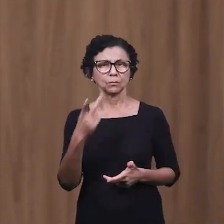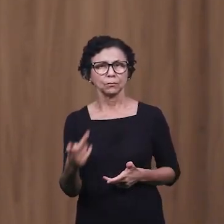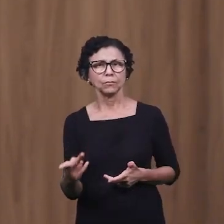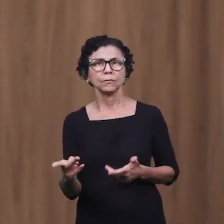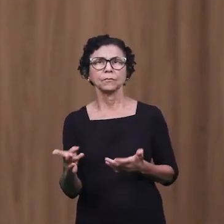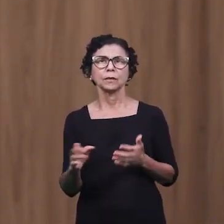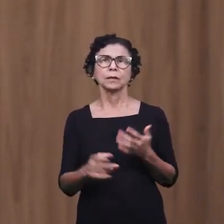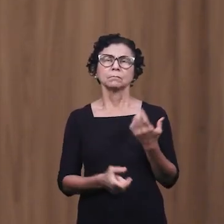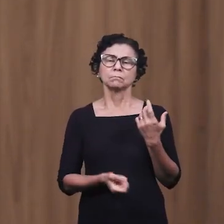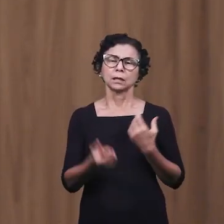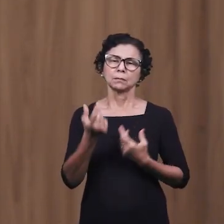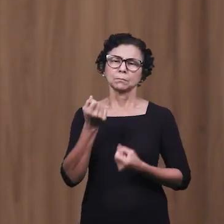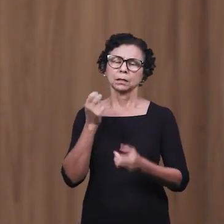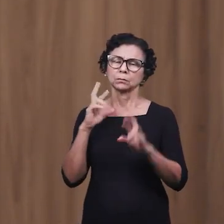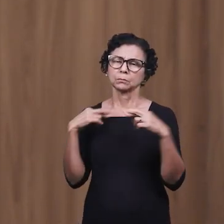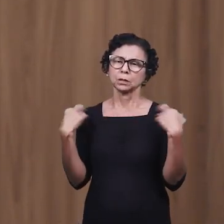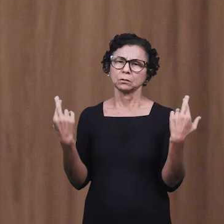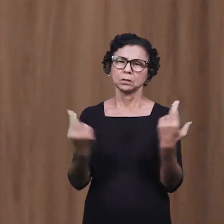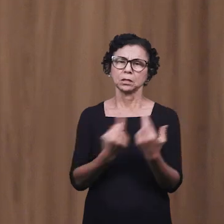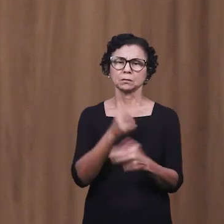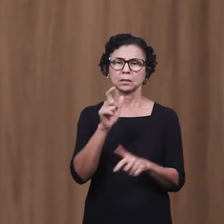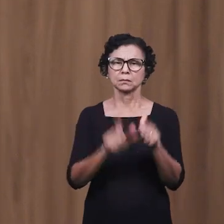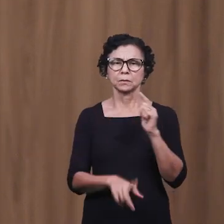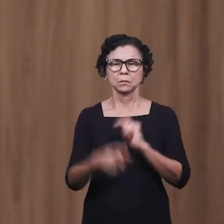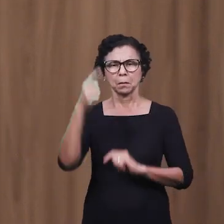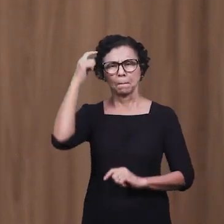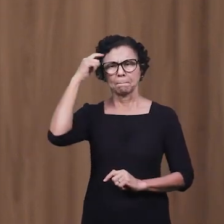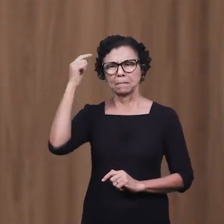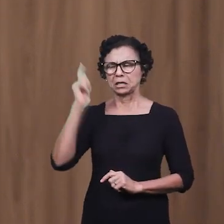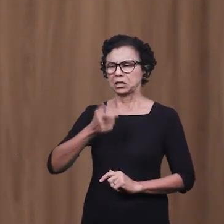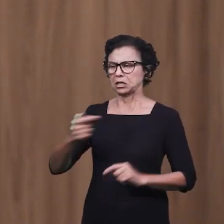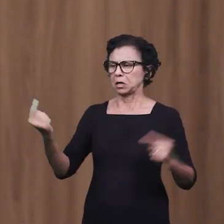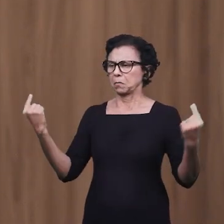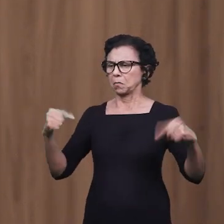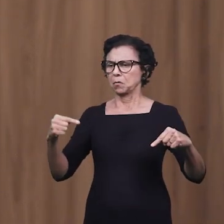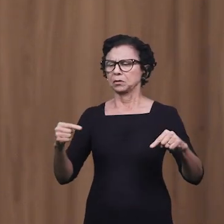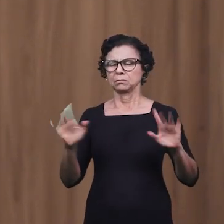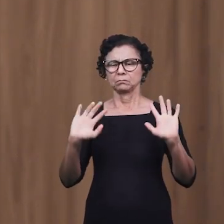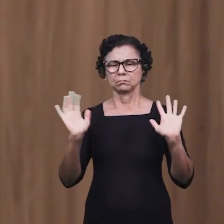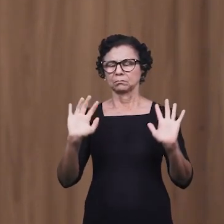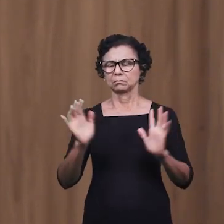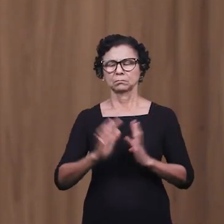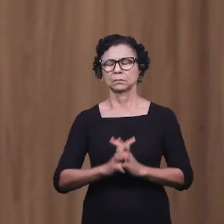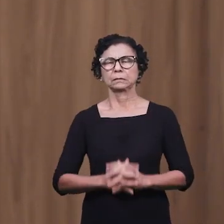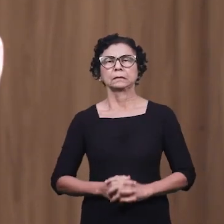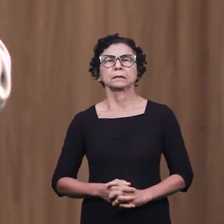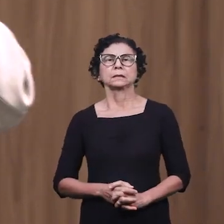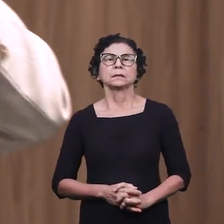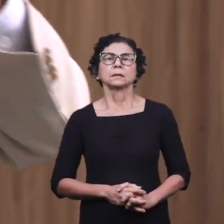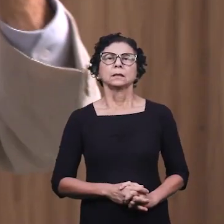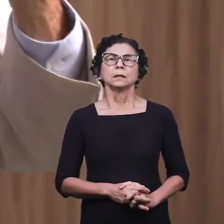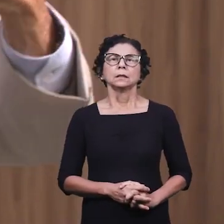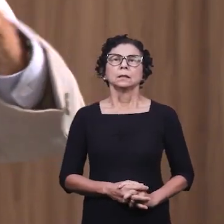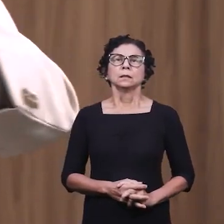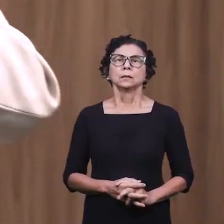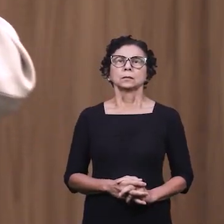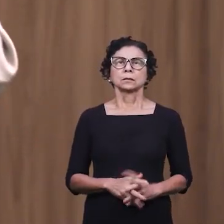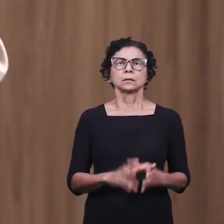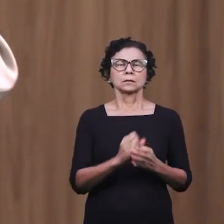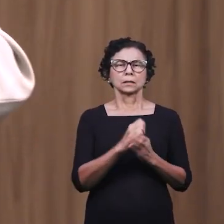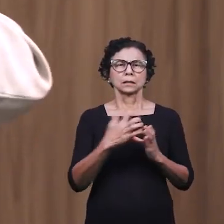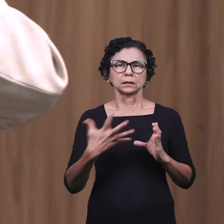pode ser mal interpretado, alguém ficar pensando que eu sou contra. Não, absolutamente, não é? Esse